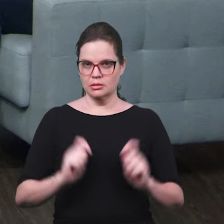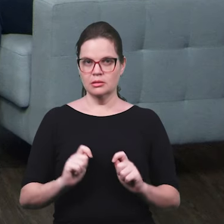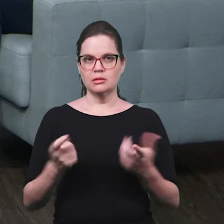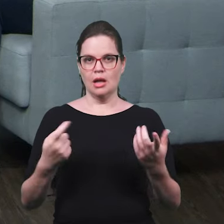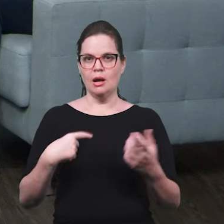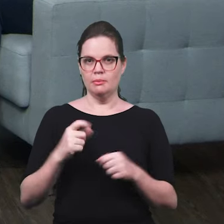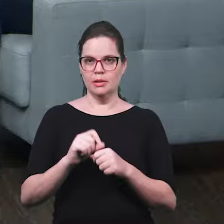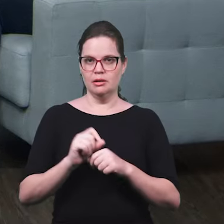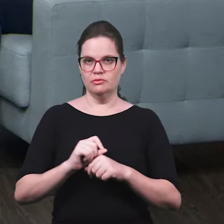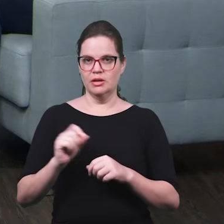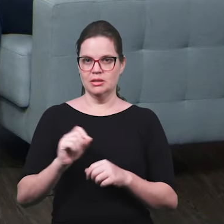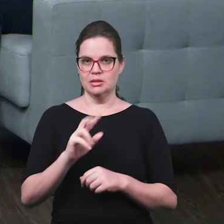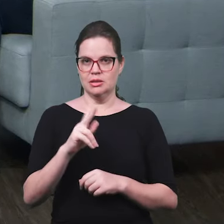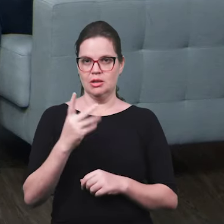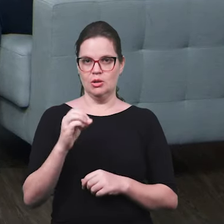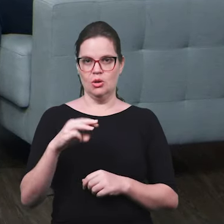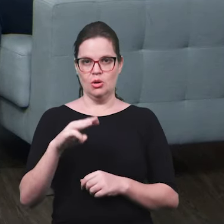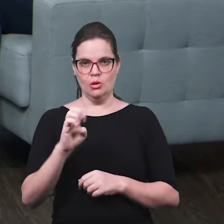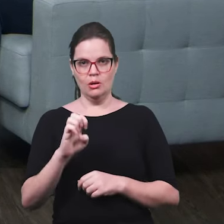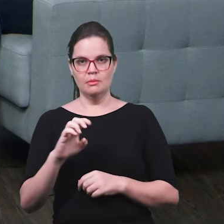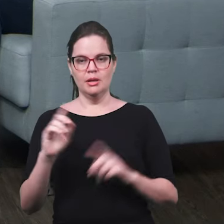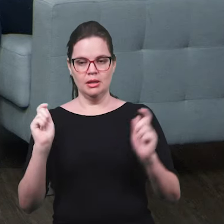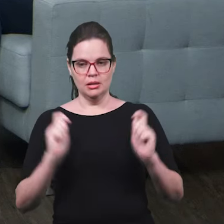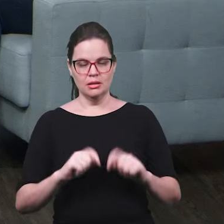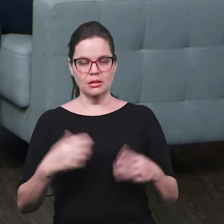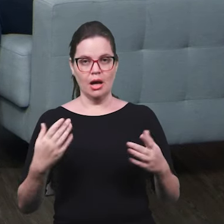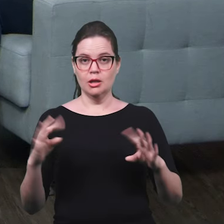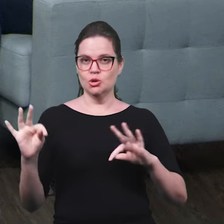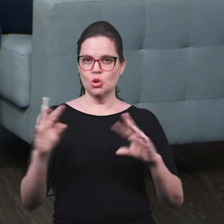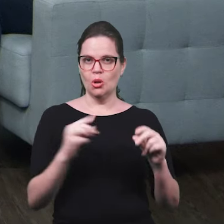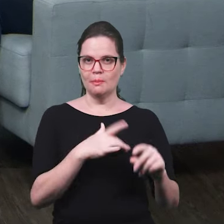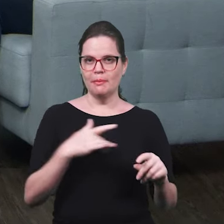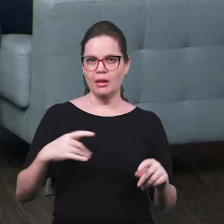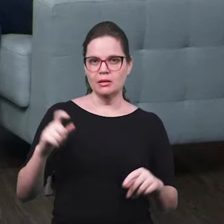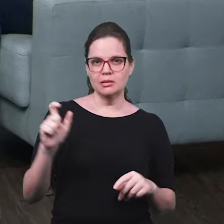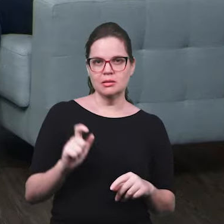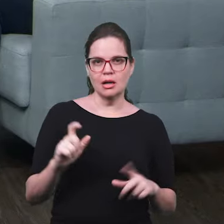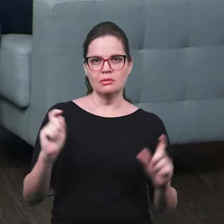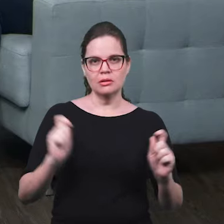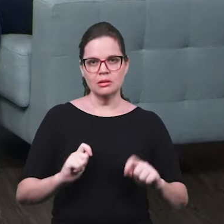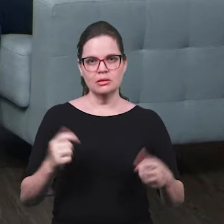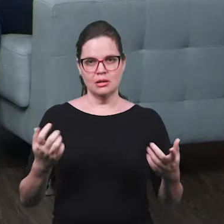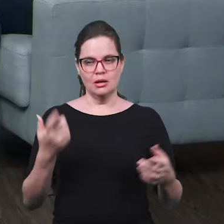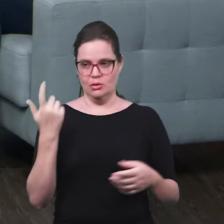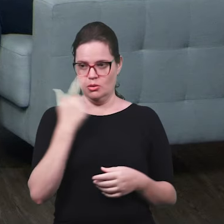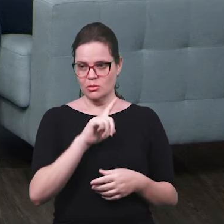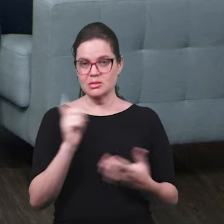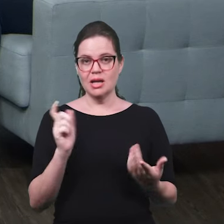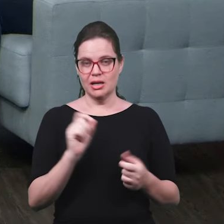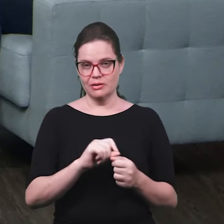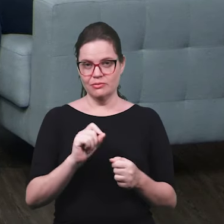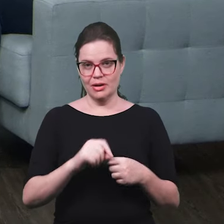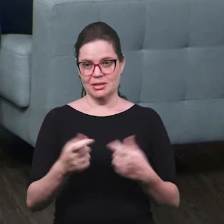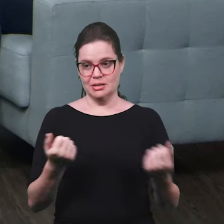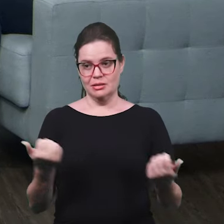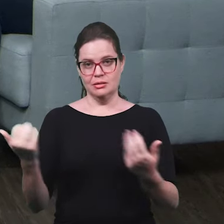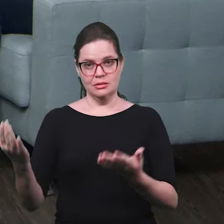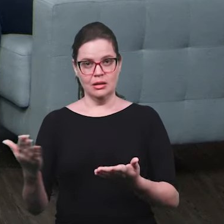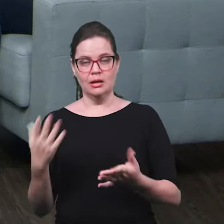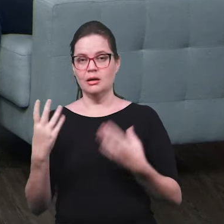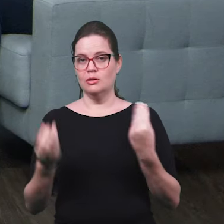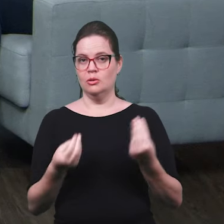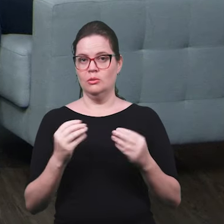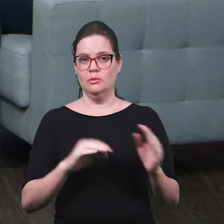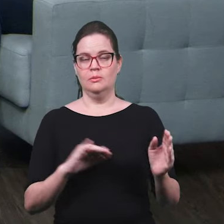esse benefício? Todo plano de saúde cobre? Como que funciona a questão do plano de saúde quando tem essa necessidade do home